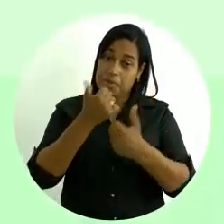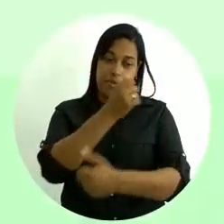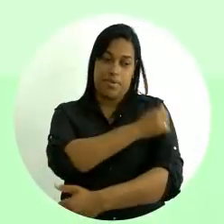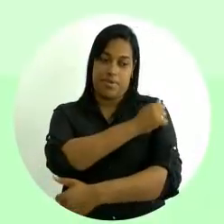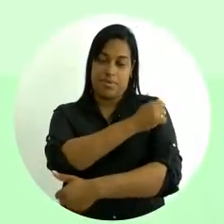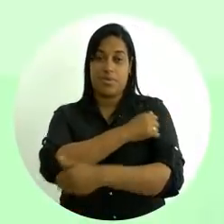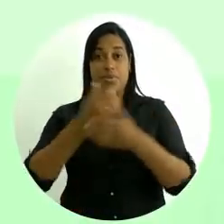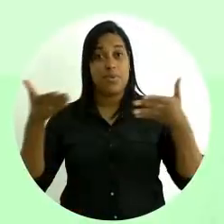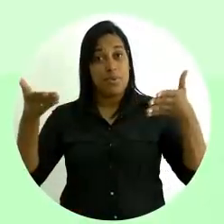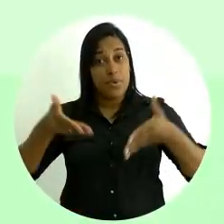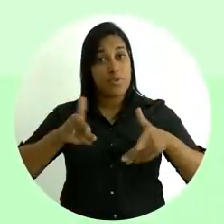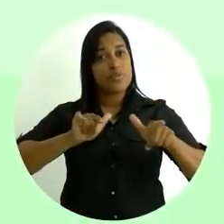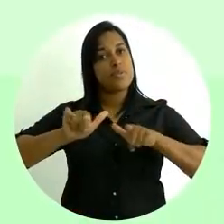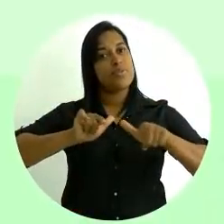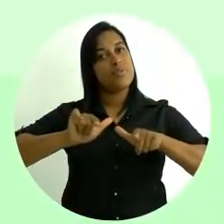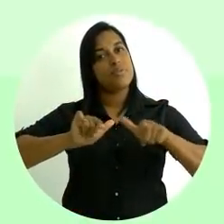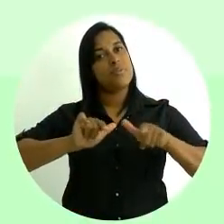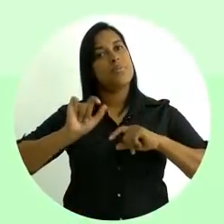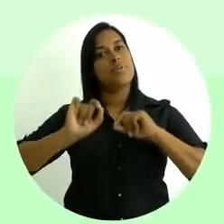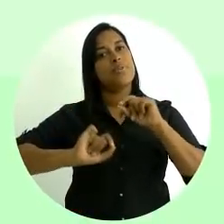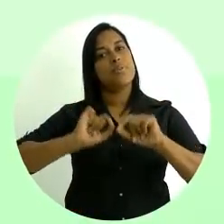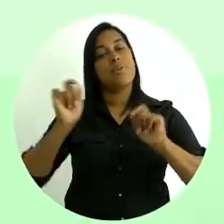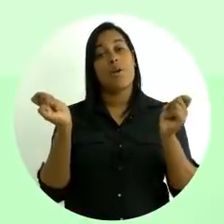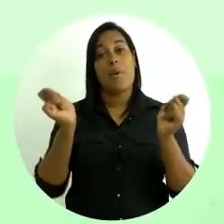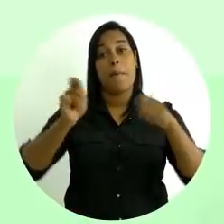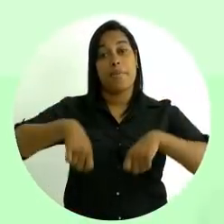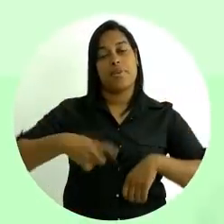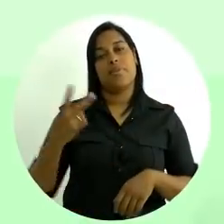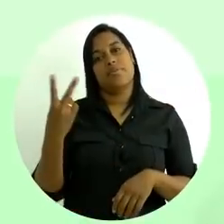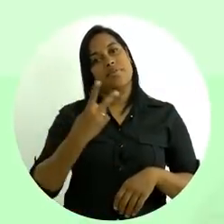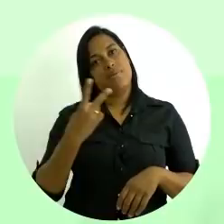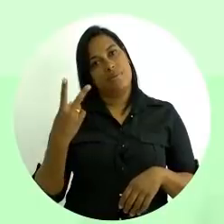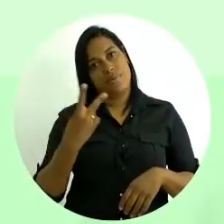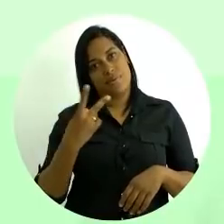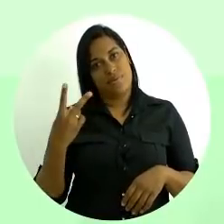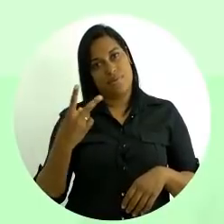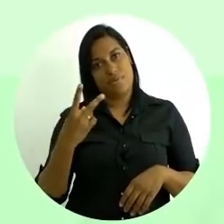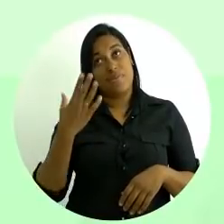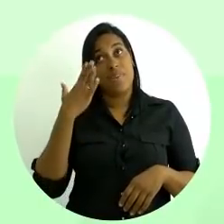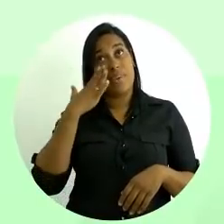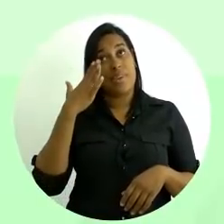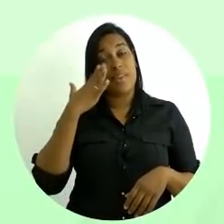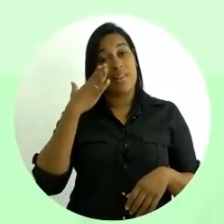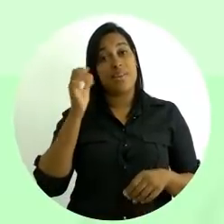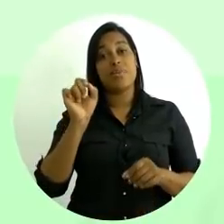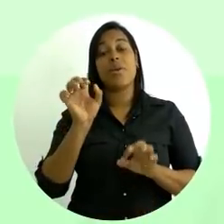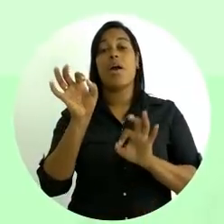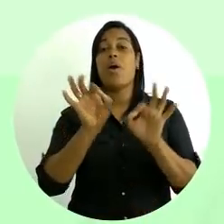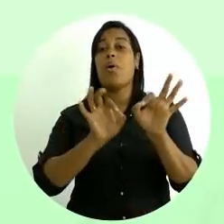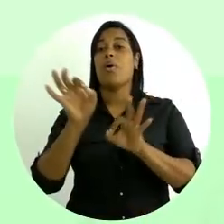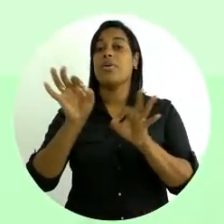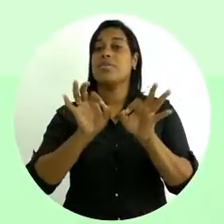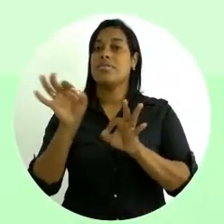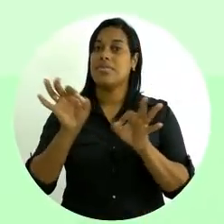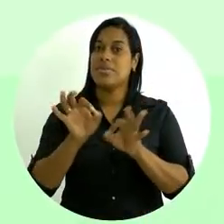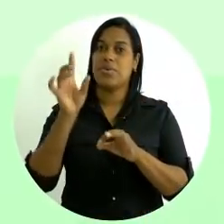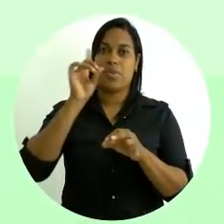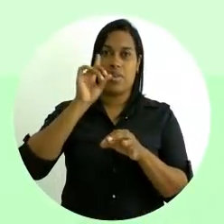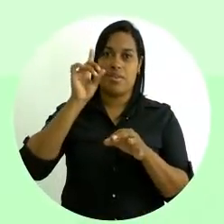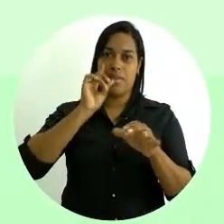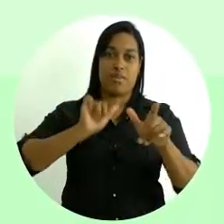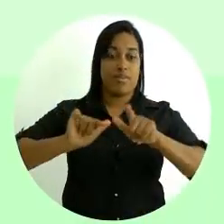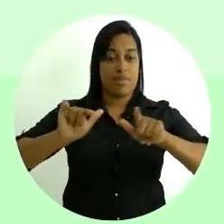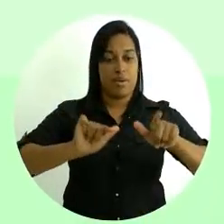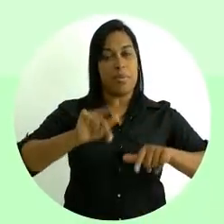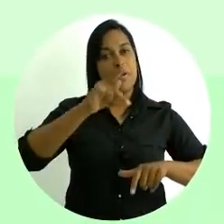Olá, caro estudante. Hoje iremos trabalhar a competência 2, que compreende a organização da jornada